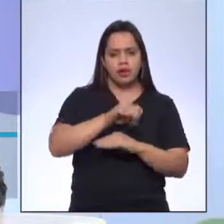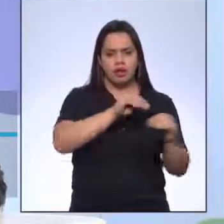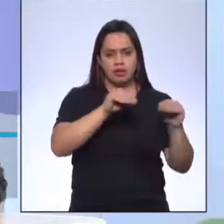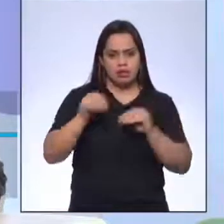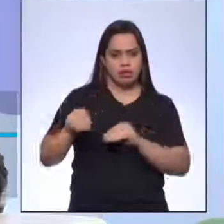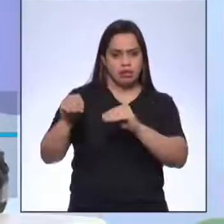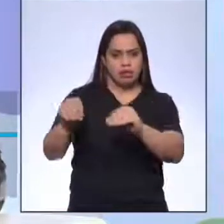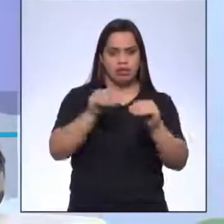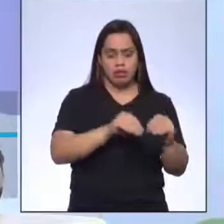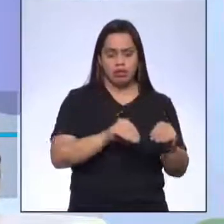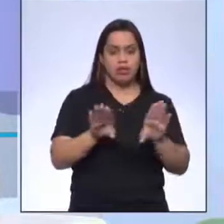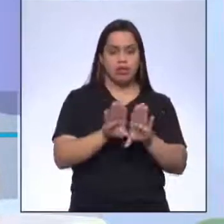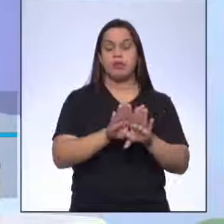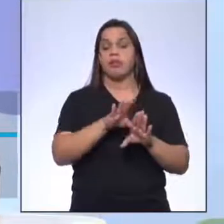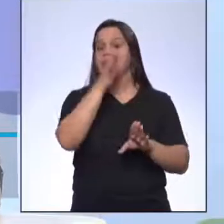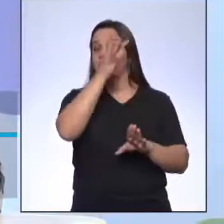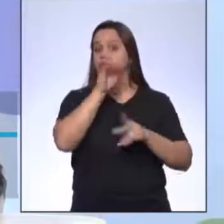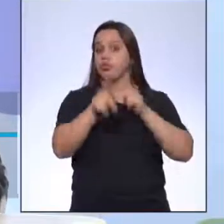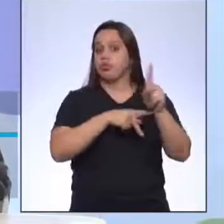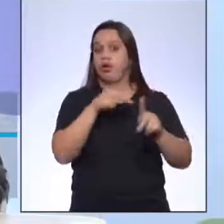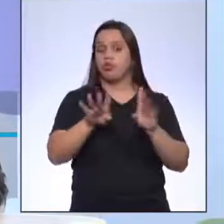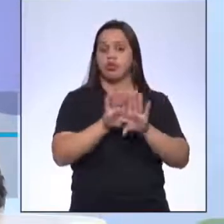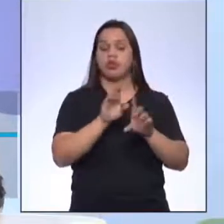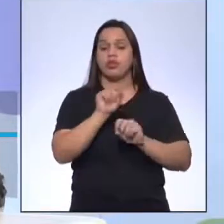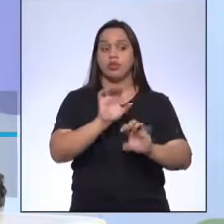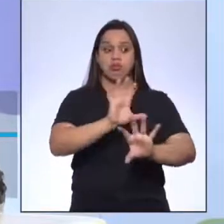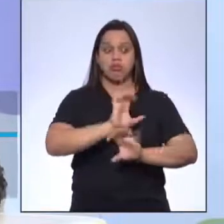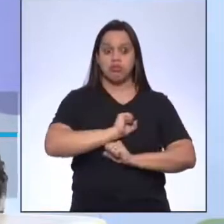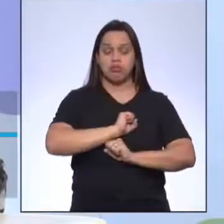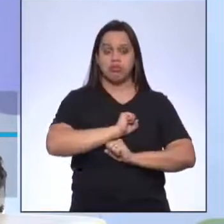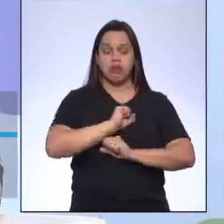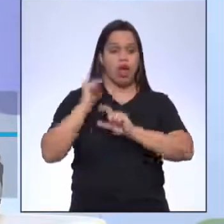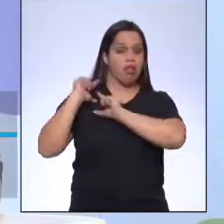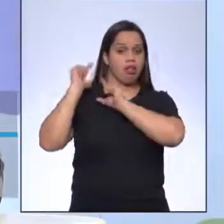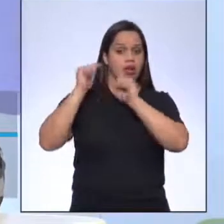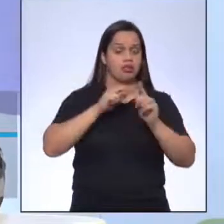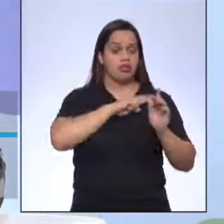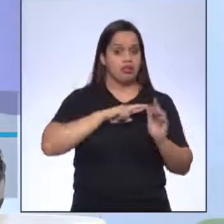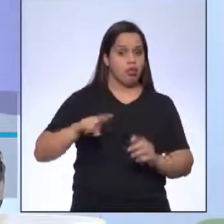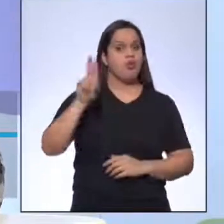suas tradições, principalmente religiosas, eles ainda utilizam muito a dança. Por quê?